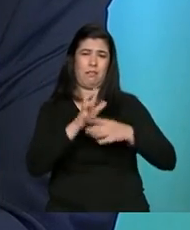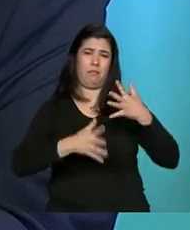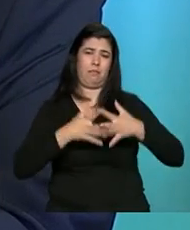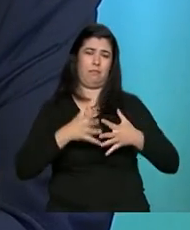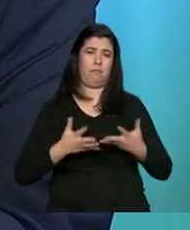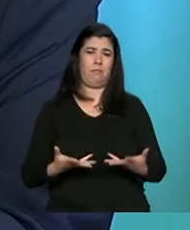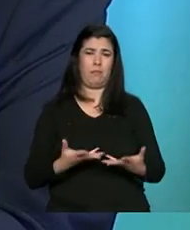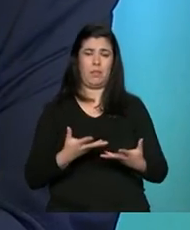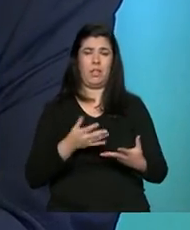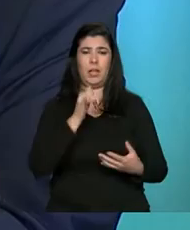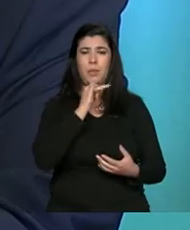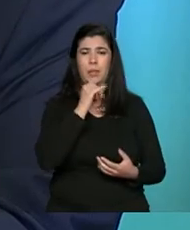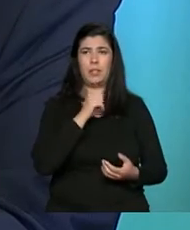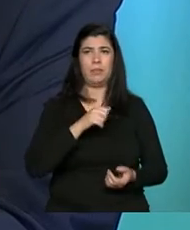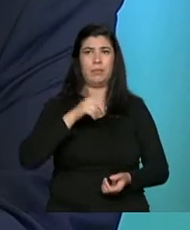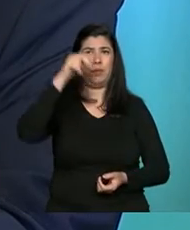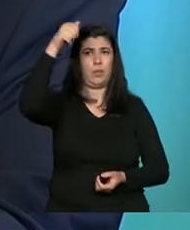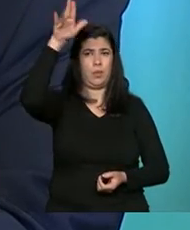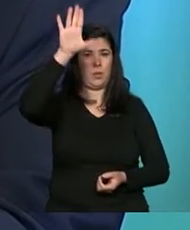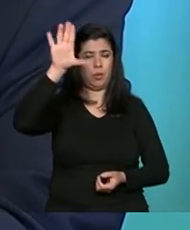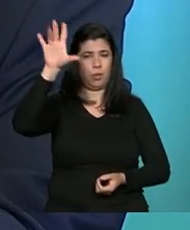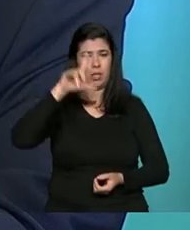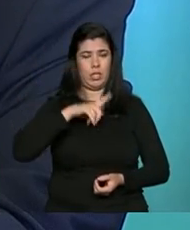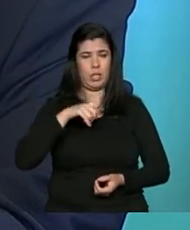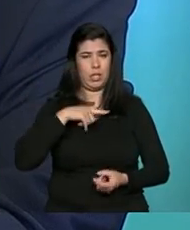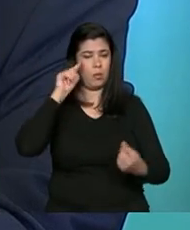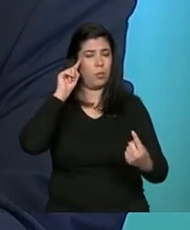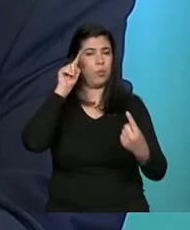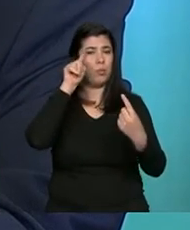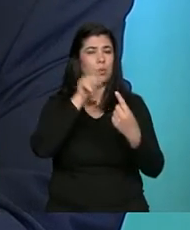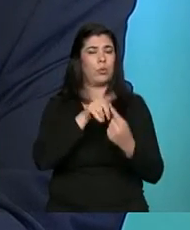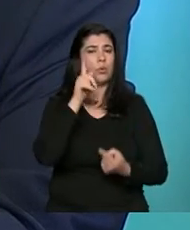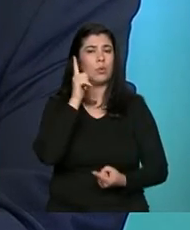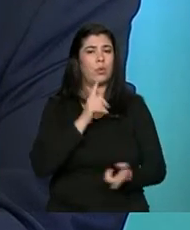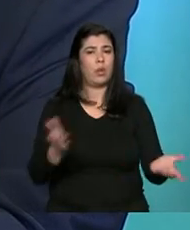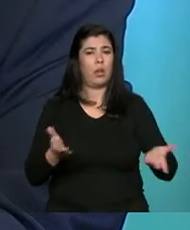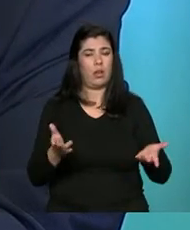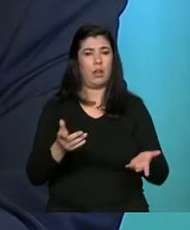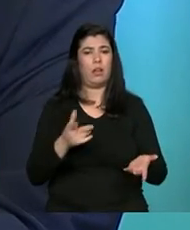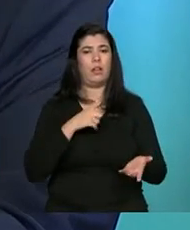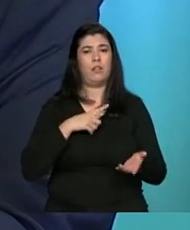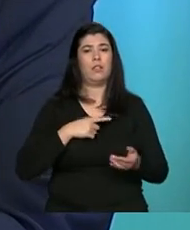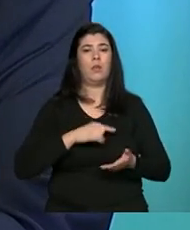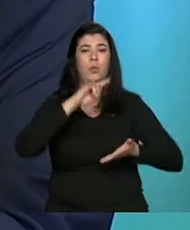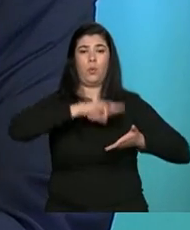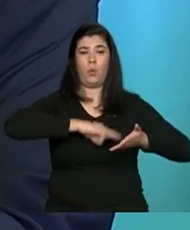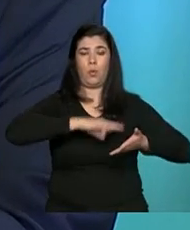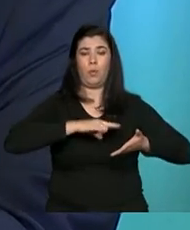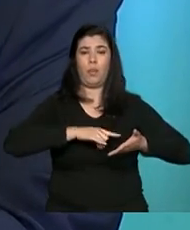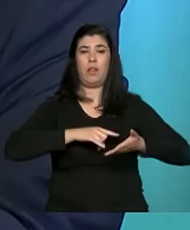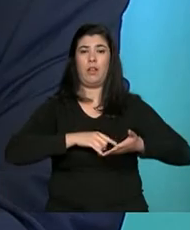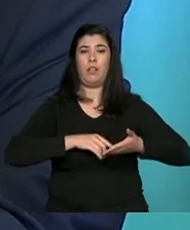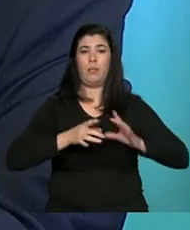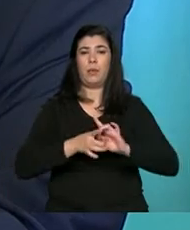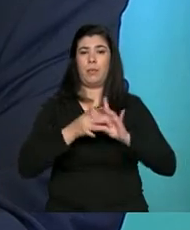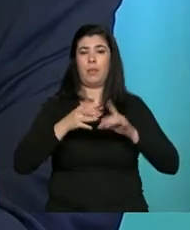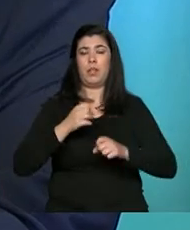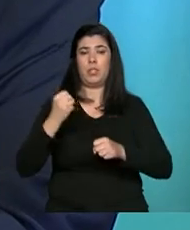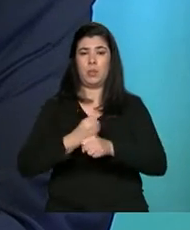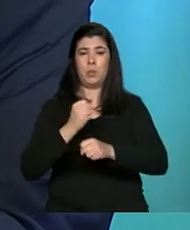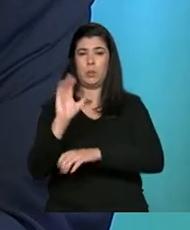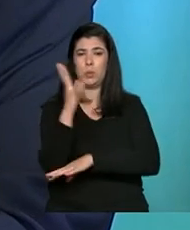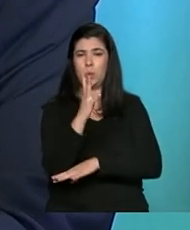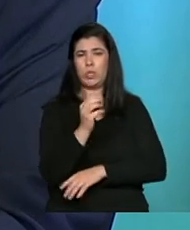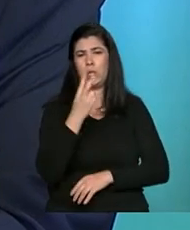a no nordeste mesmo nós estamos alcançando agora licenciamentos ambientais com 23 anos